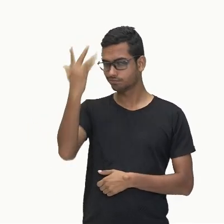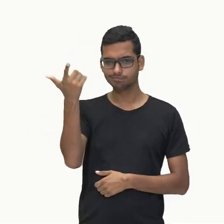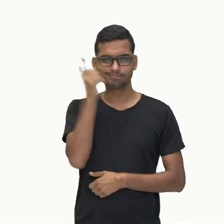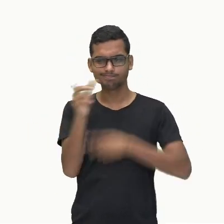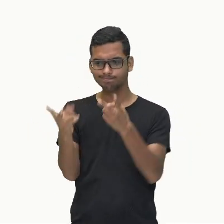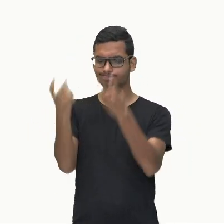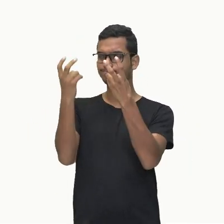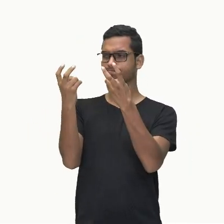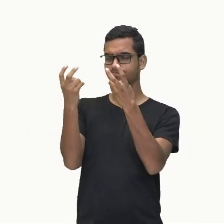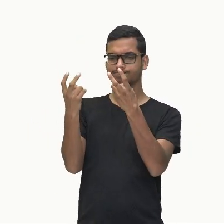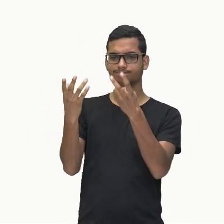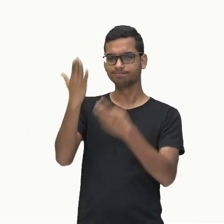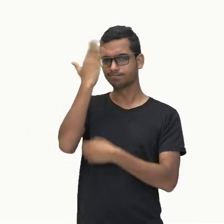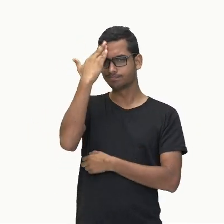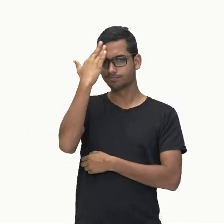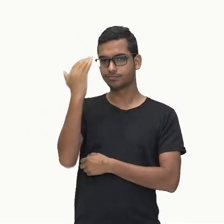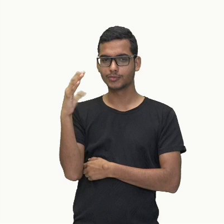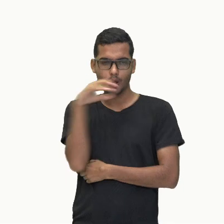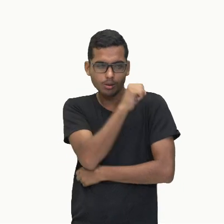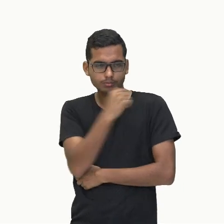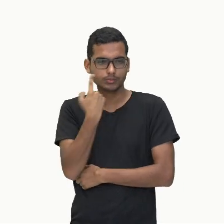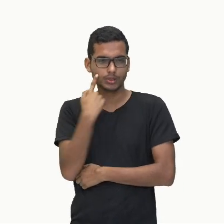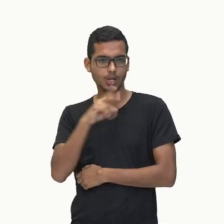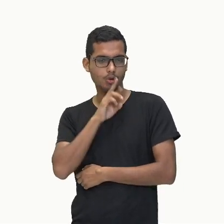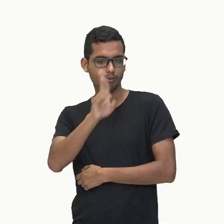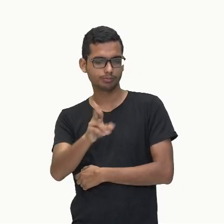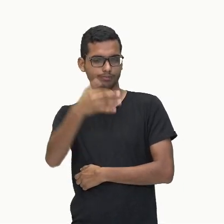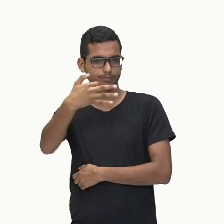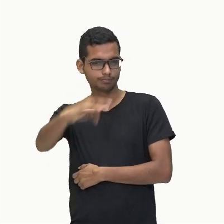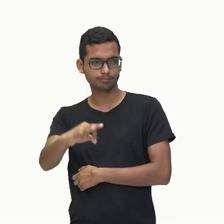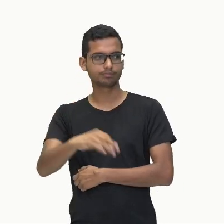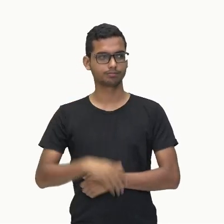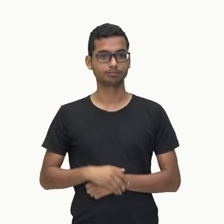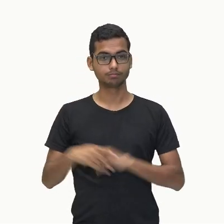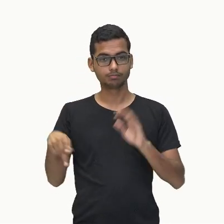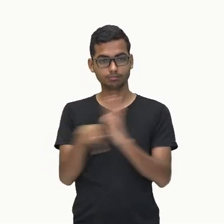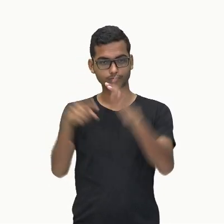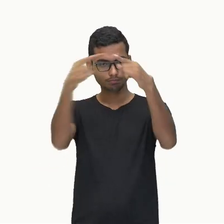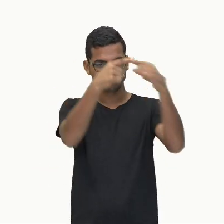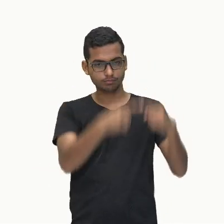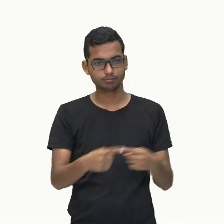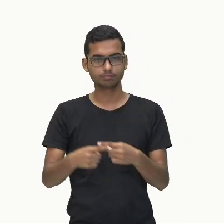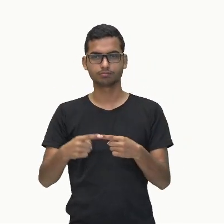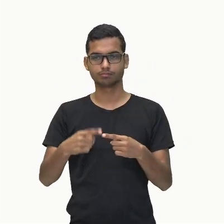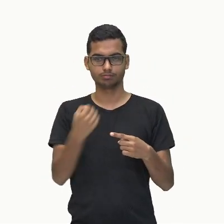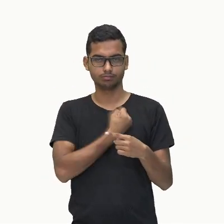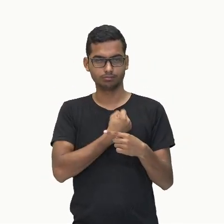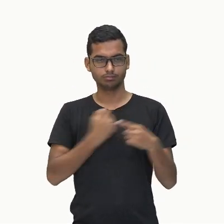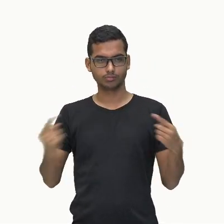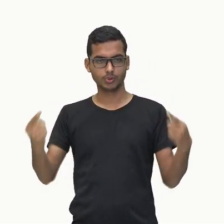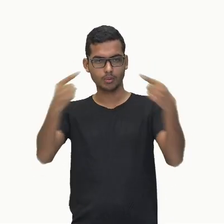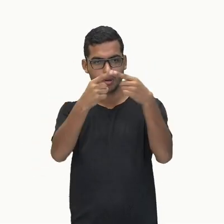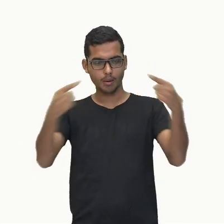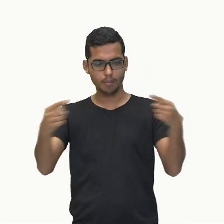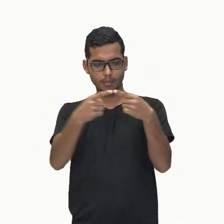da gente identificar aqui os pares que vão ser correspondentes, já que vão ser